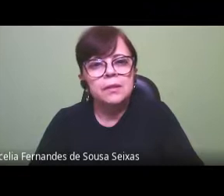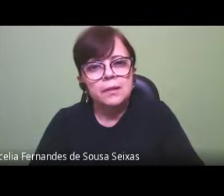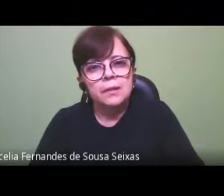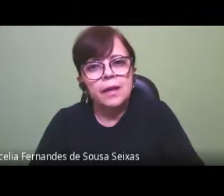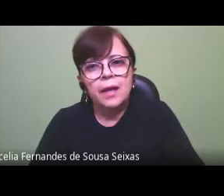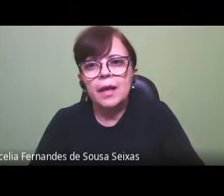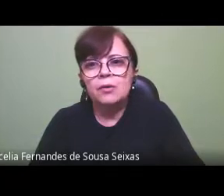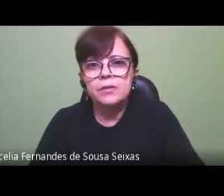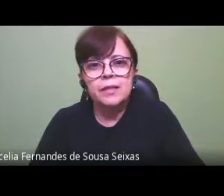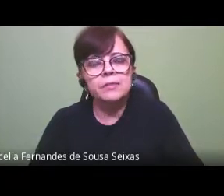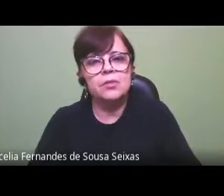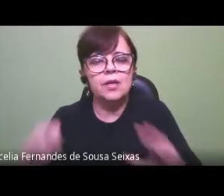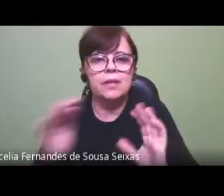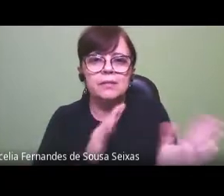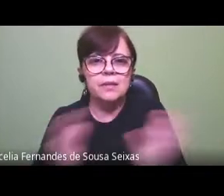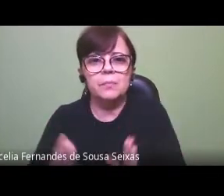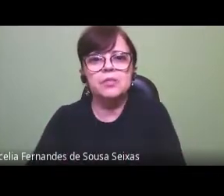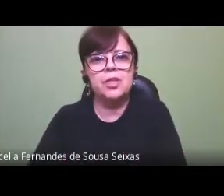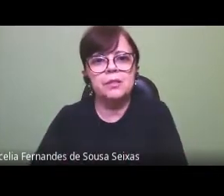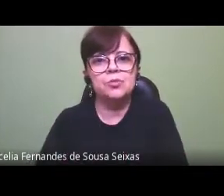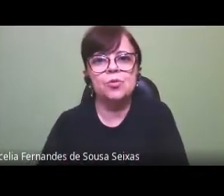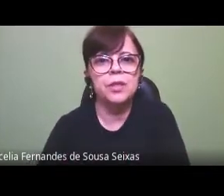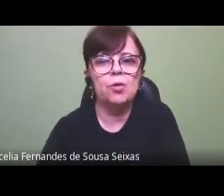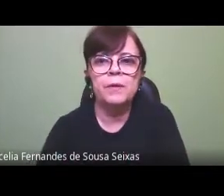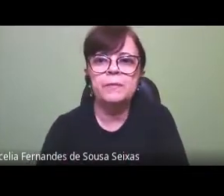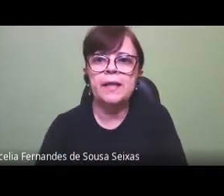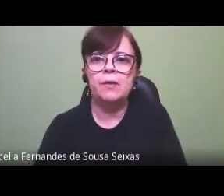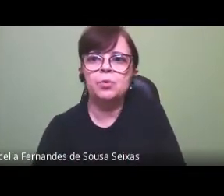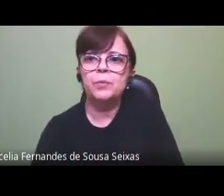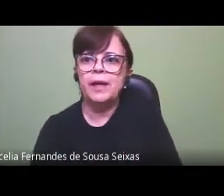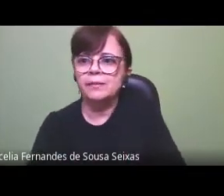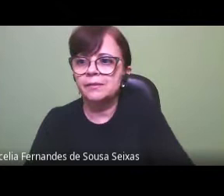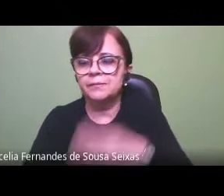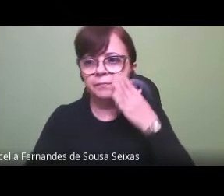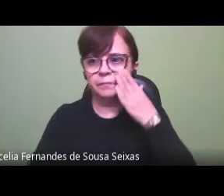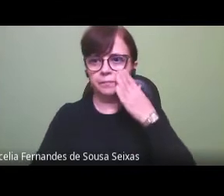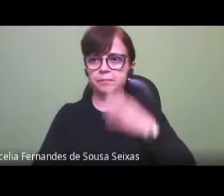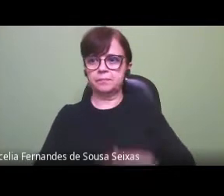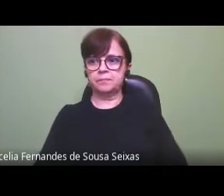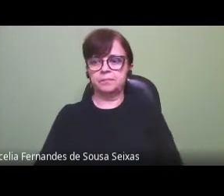Japão, é a nossa, só que é da esquerda para a direita. Isso que eu queria complementar. Muito obrigada.